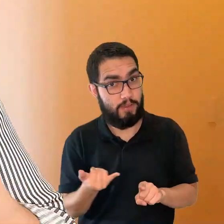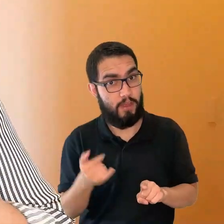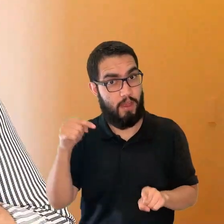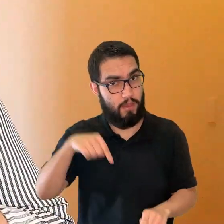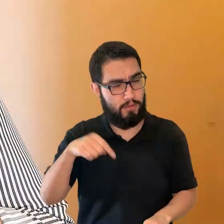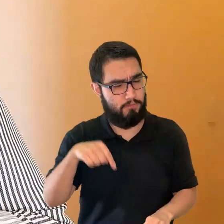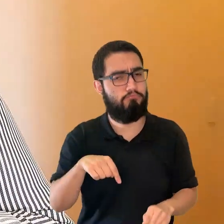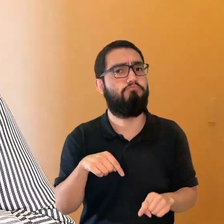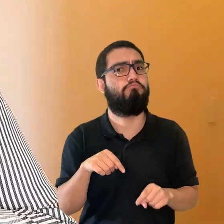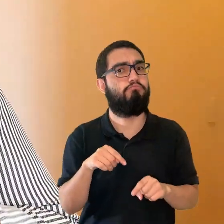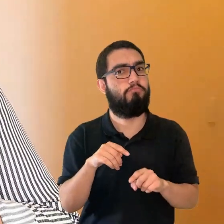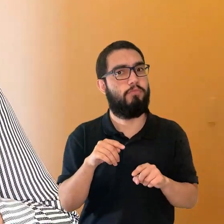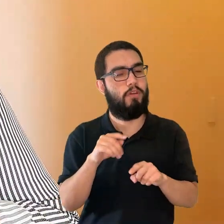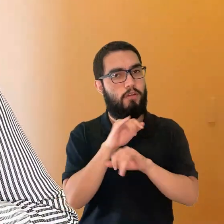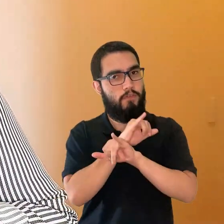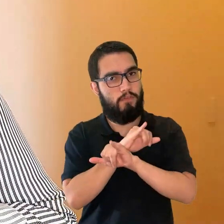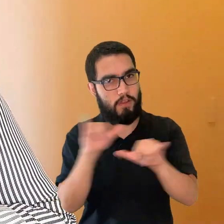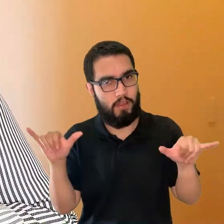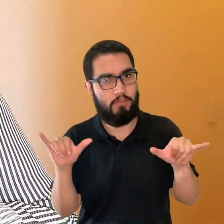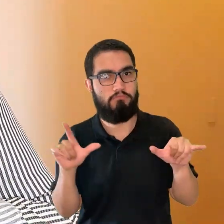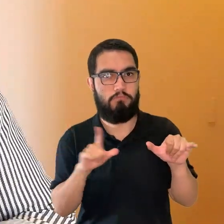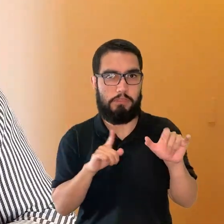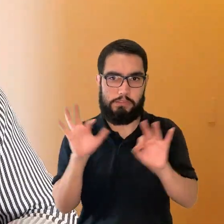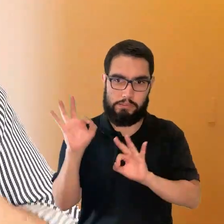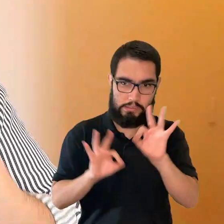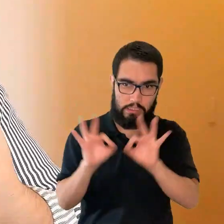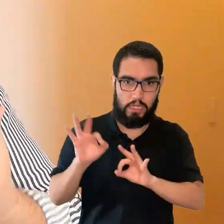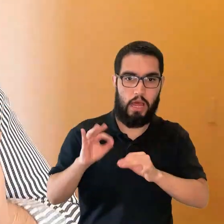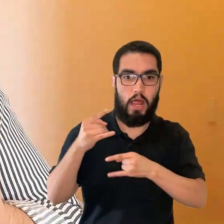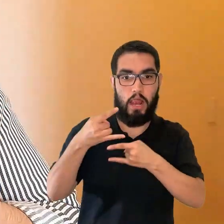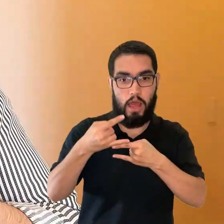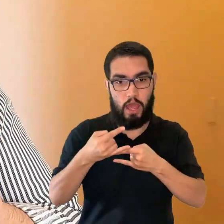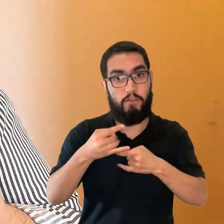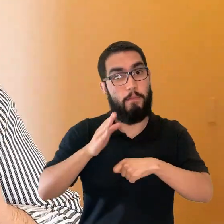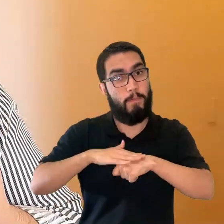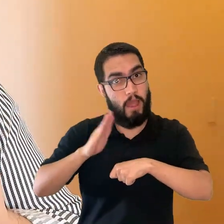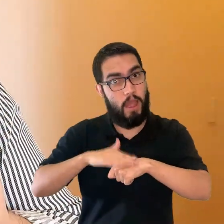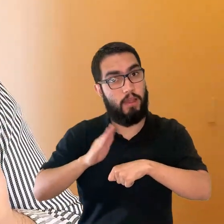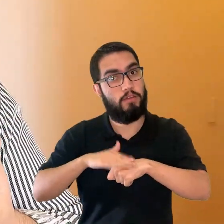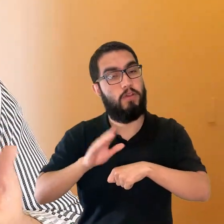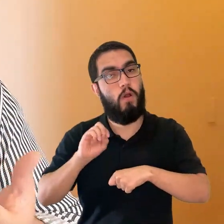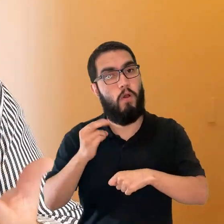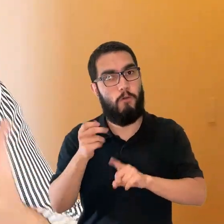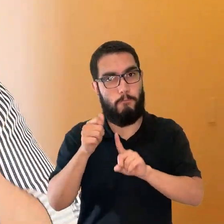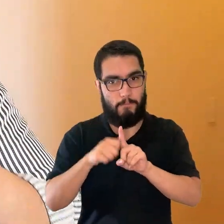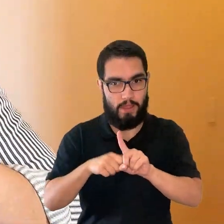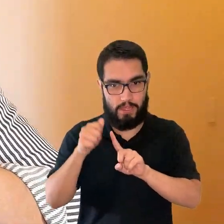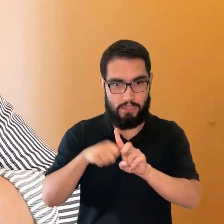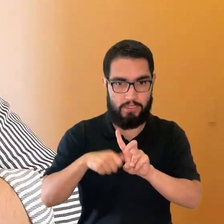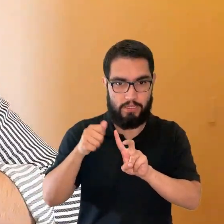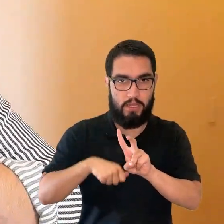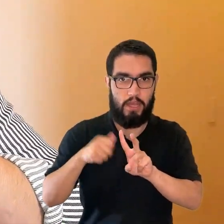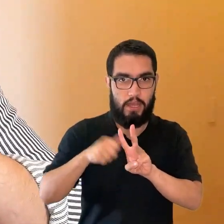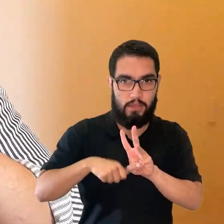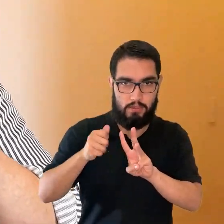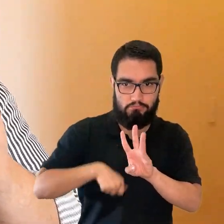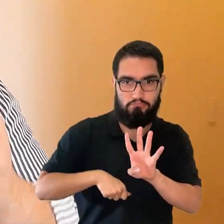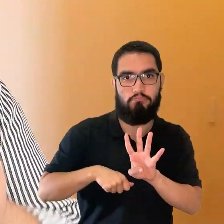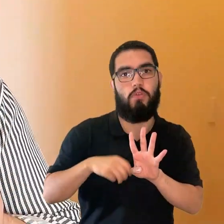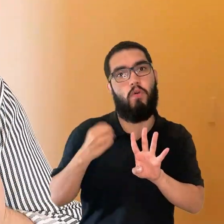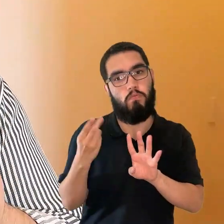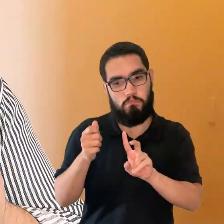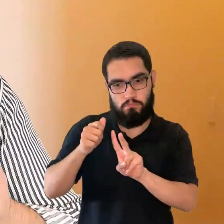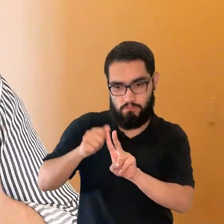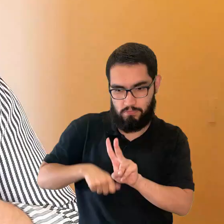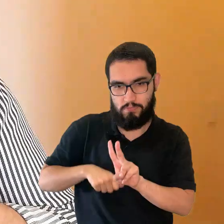gostaria de aproveitar o espaço e dizer para vocês que nós vamos tentar organizar mais lives, ou mensais, ou a cada